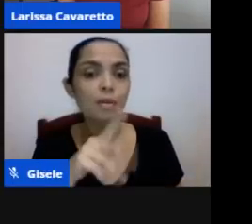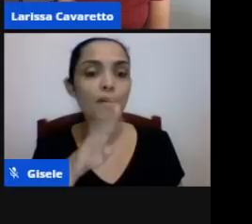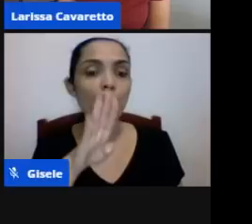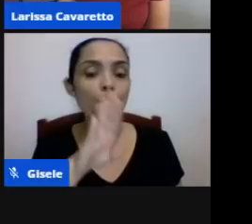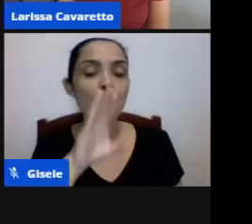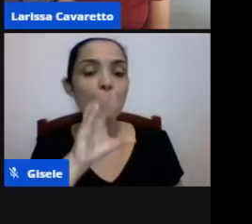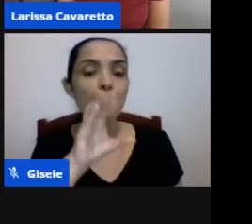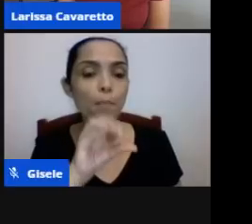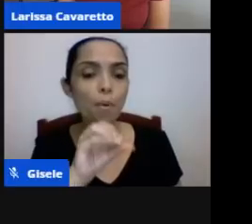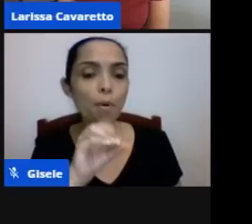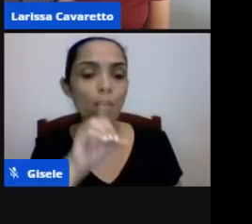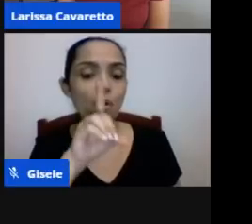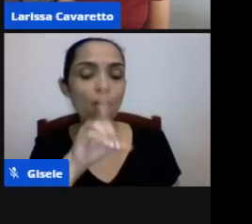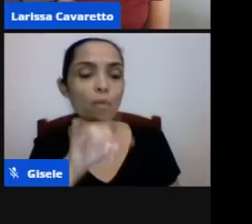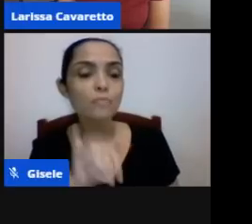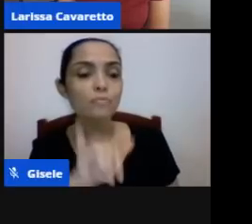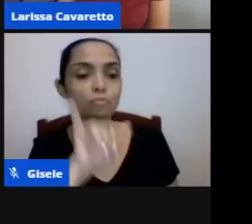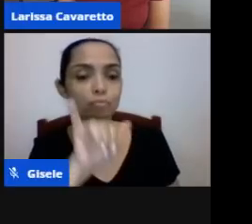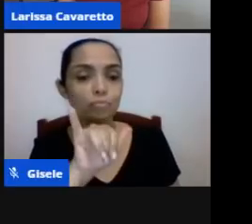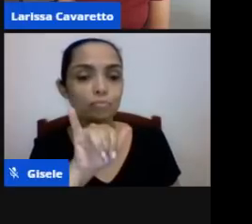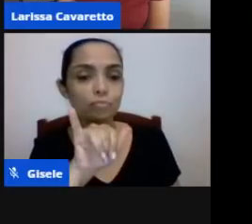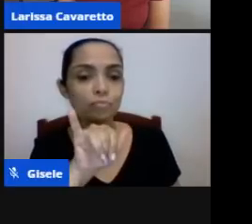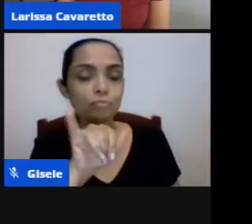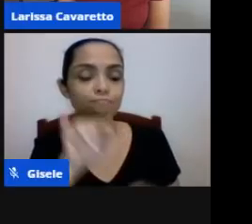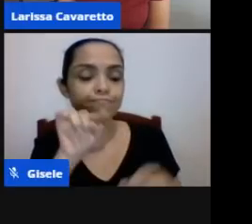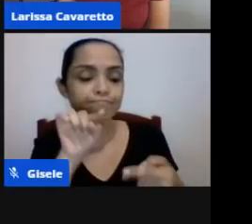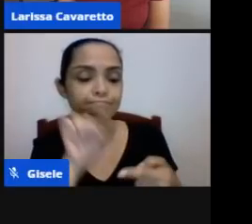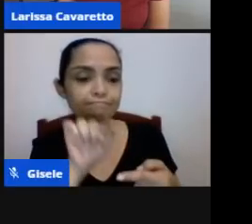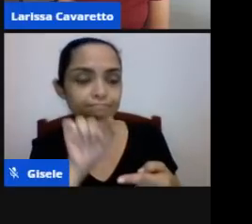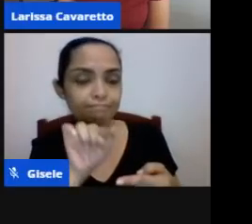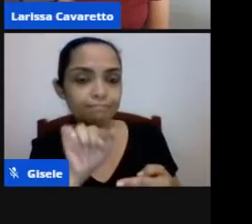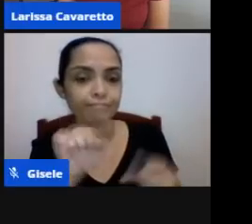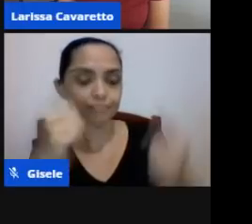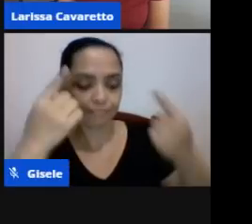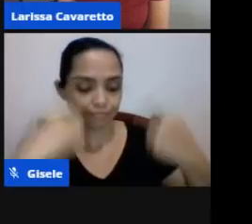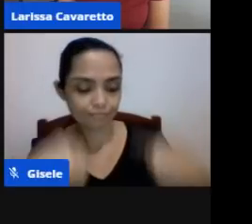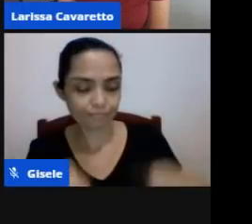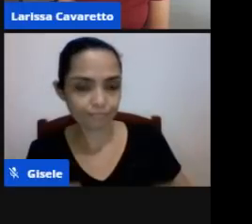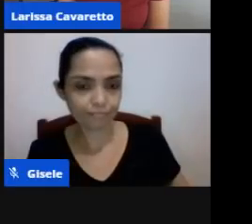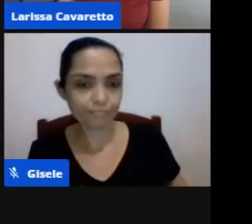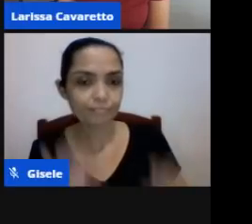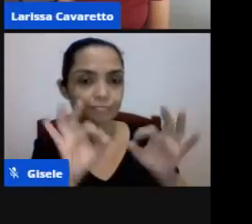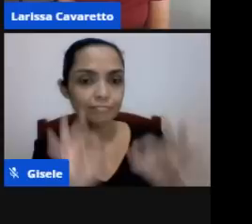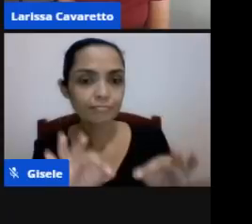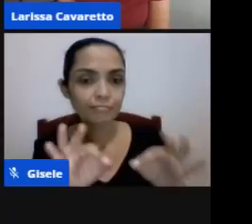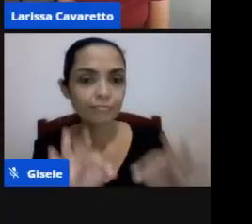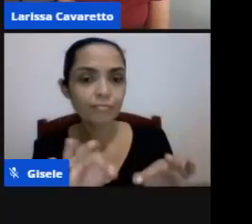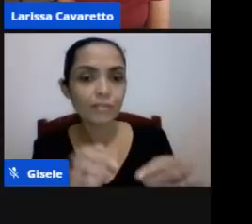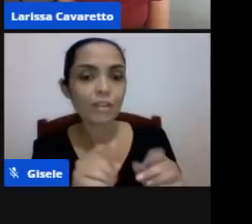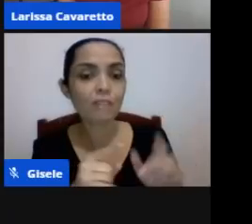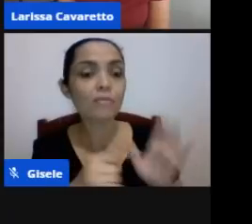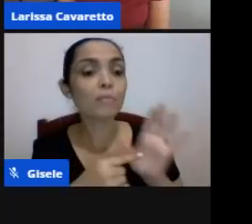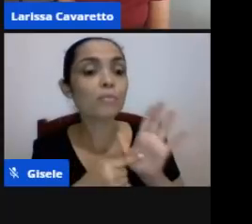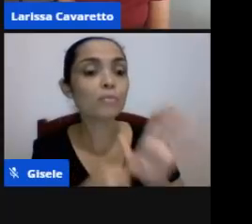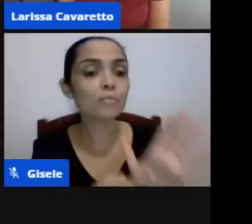ter certeza que você selecionou a opção correta, no visor do aparelho vai aparecer escrito a opção Body. Se tiver